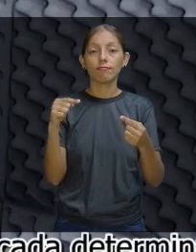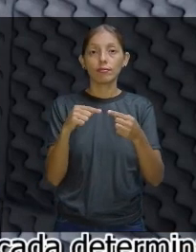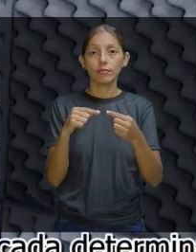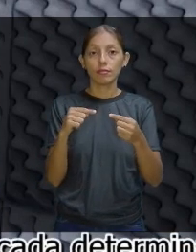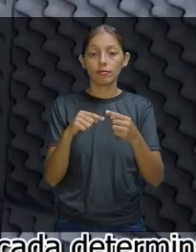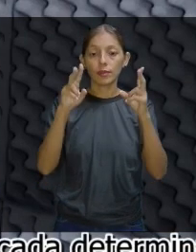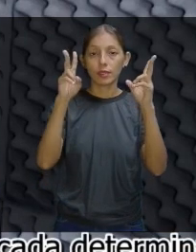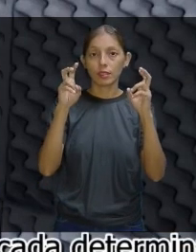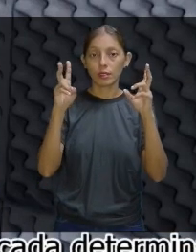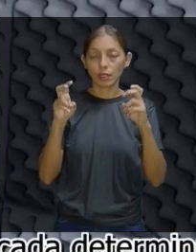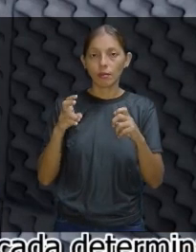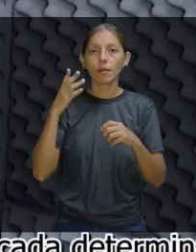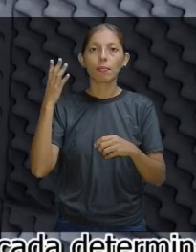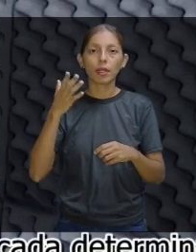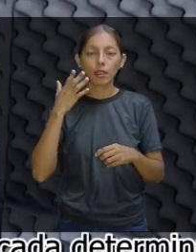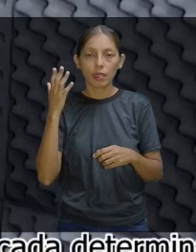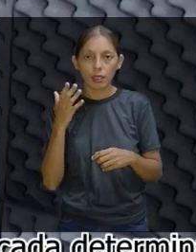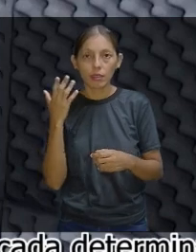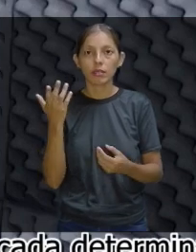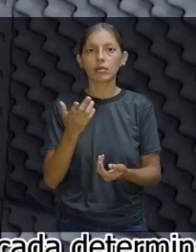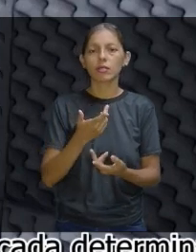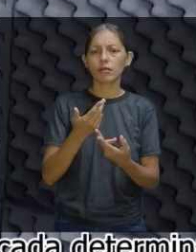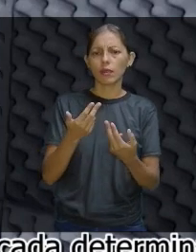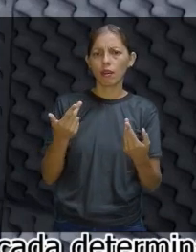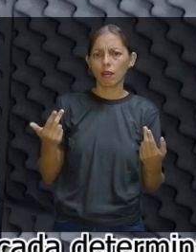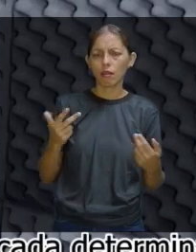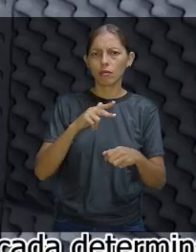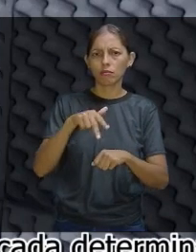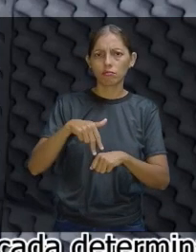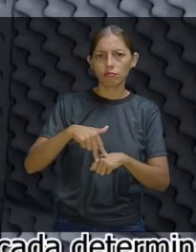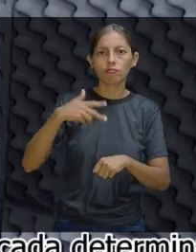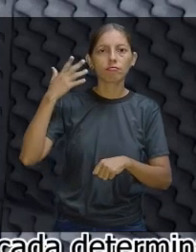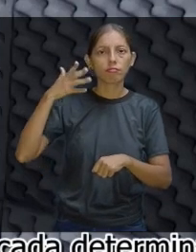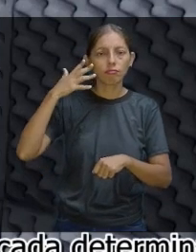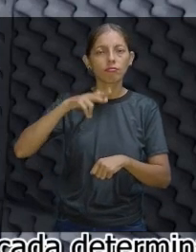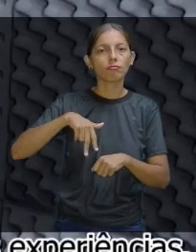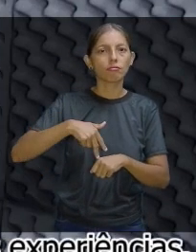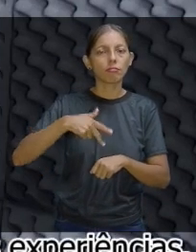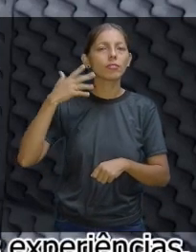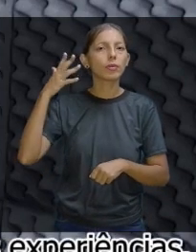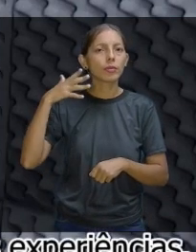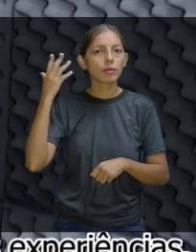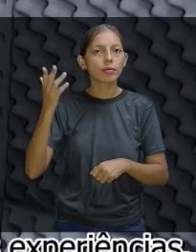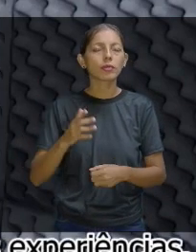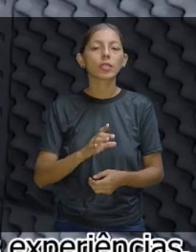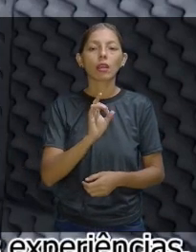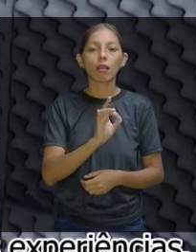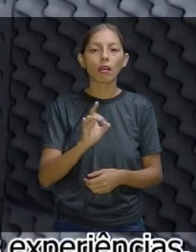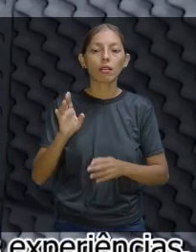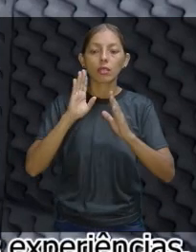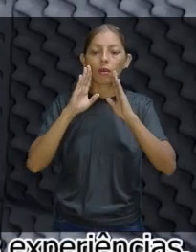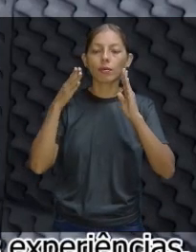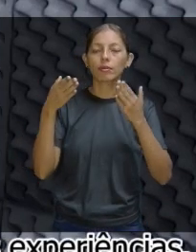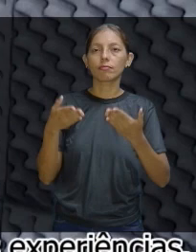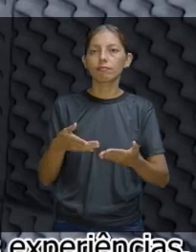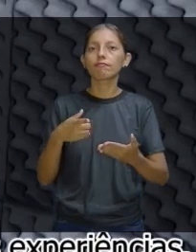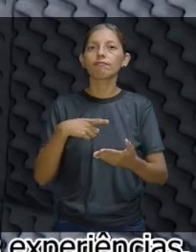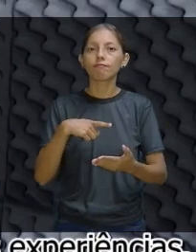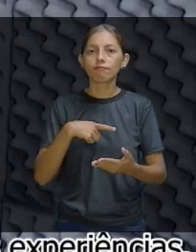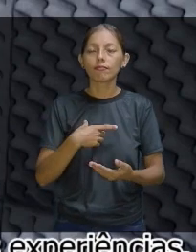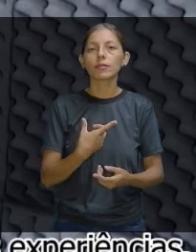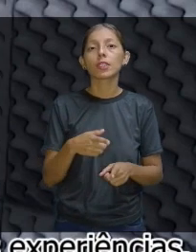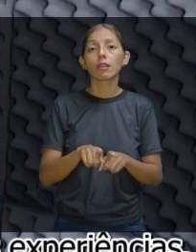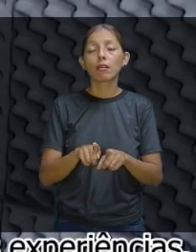temos palestrantes falam, pessoas, expertises em cada determinada área, fala sobre a sua experiência,